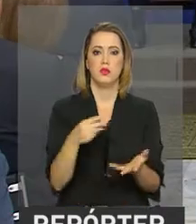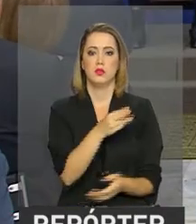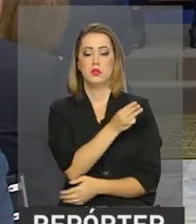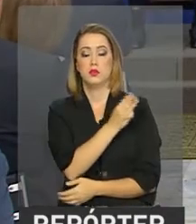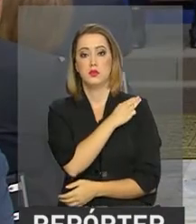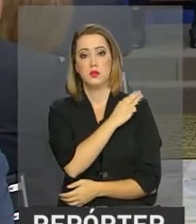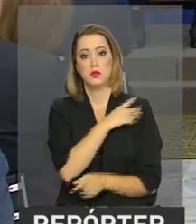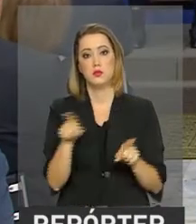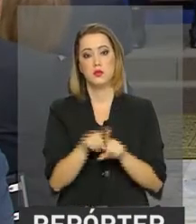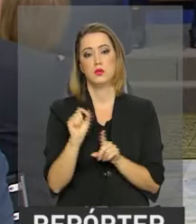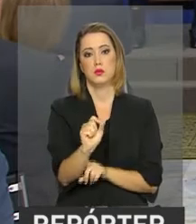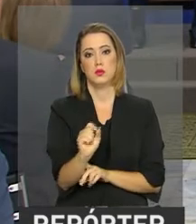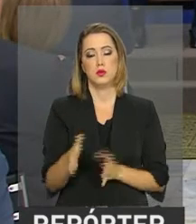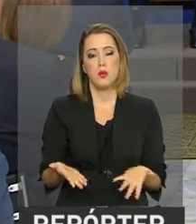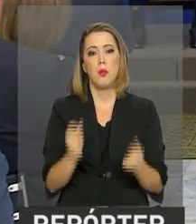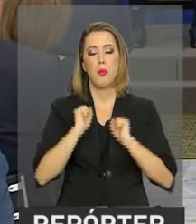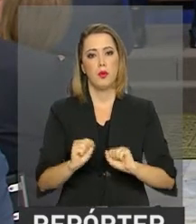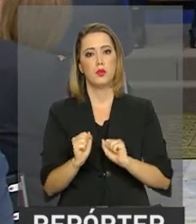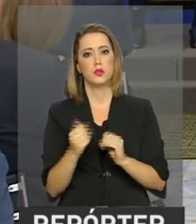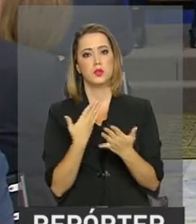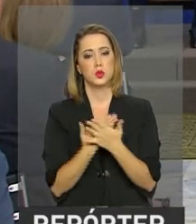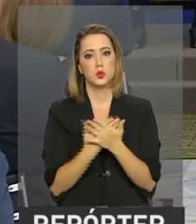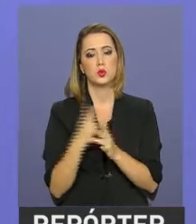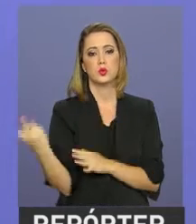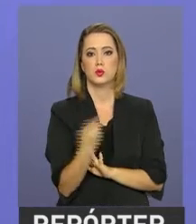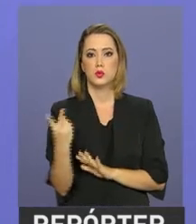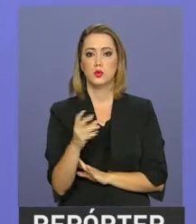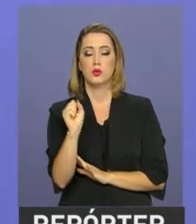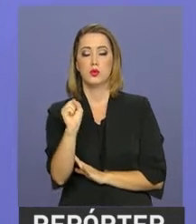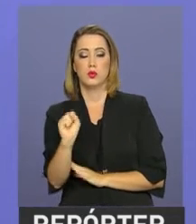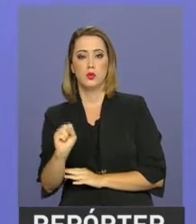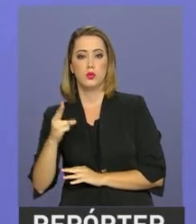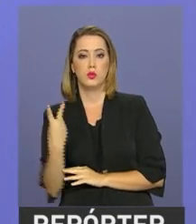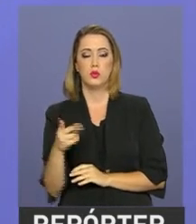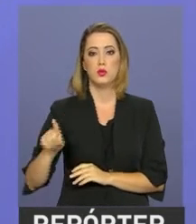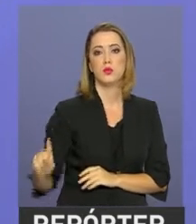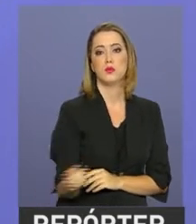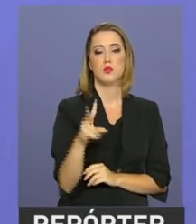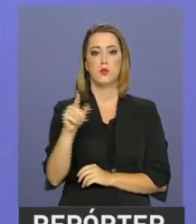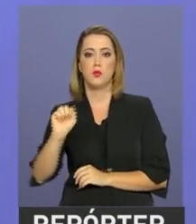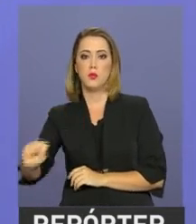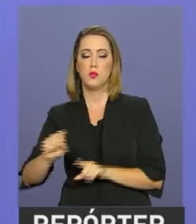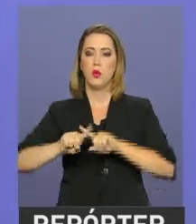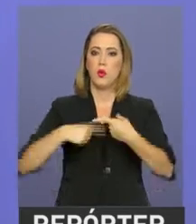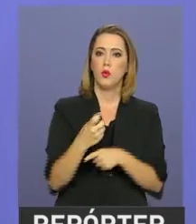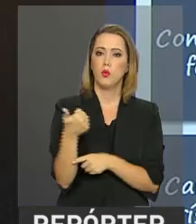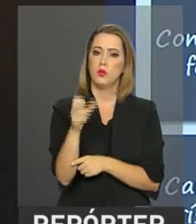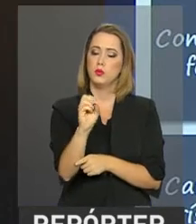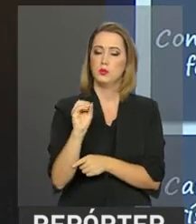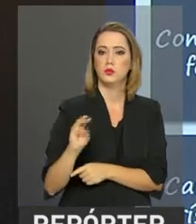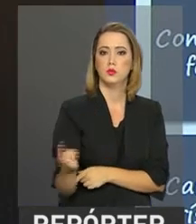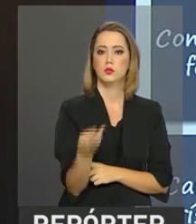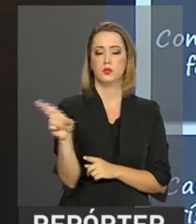se dediquem também ao ensino técnico serão 82 mil vagas só em 2017 outros 150 milhões de